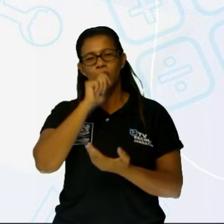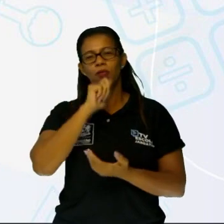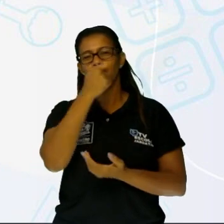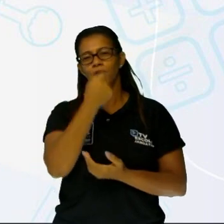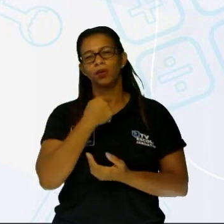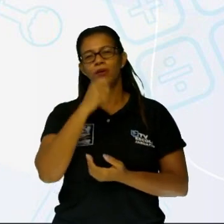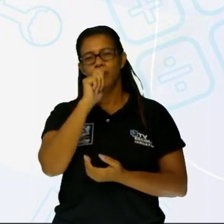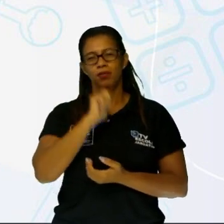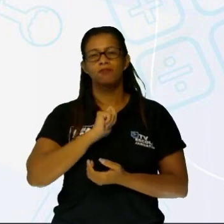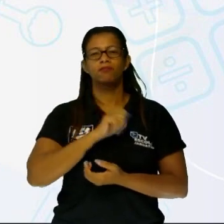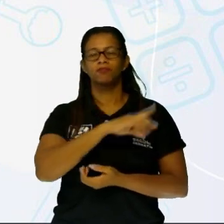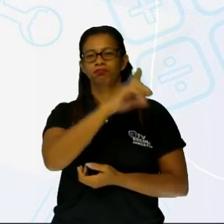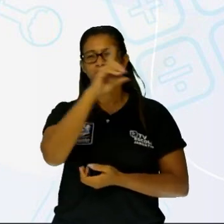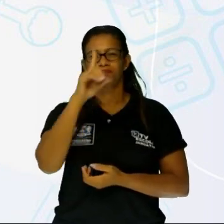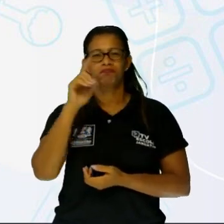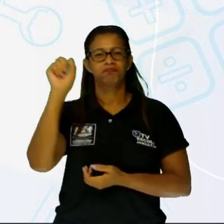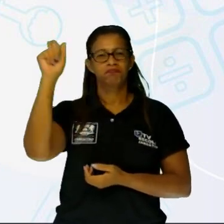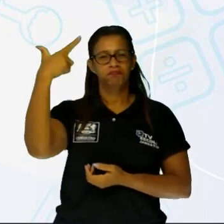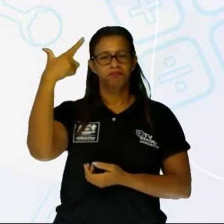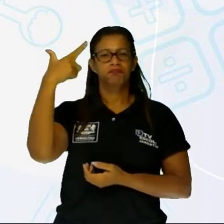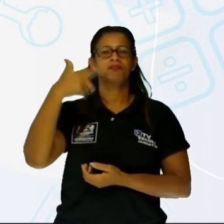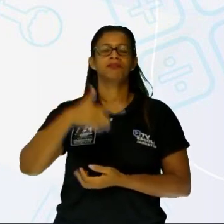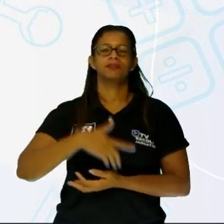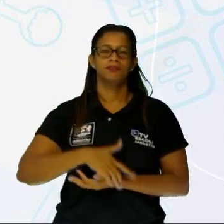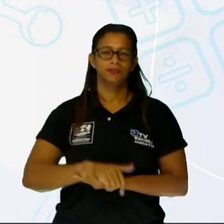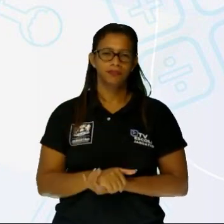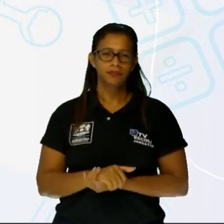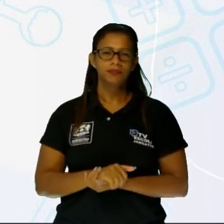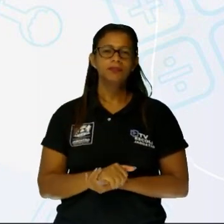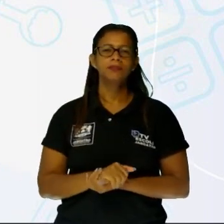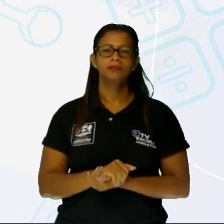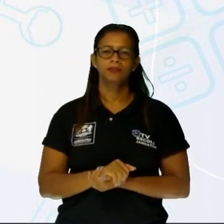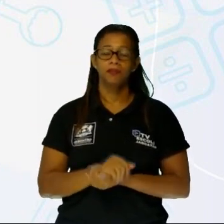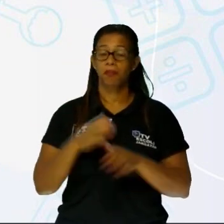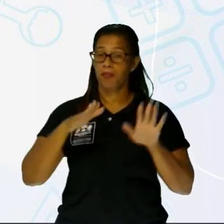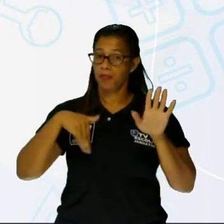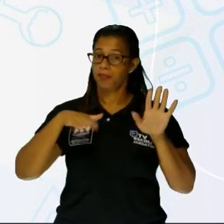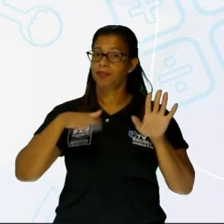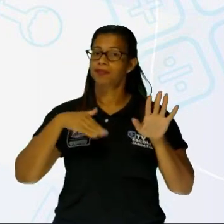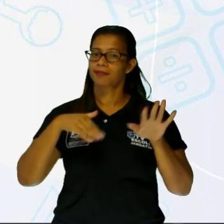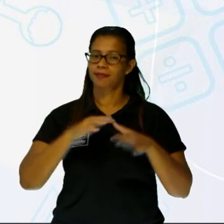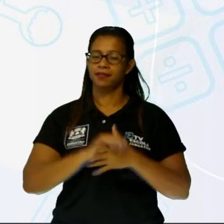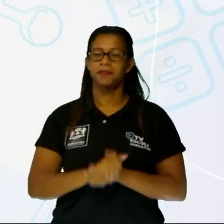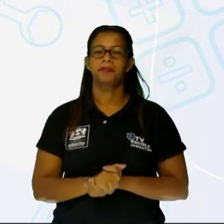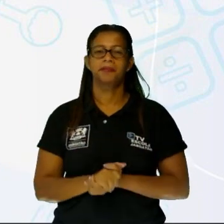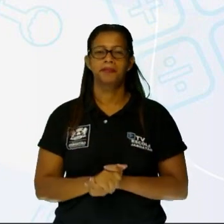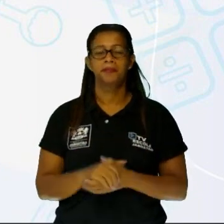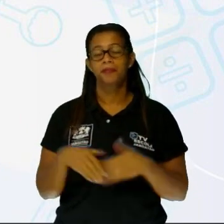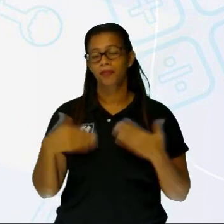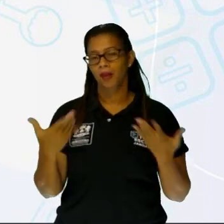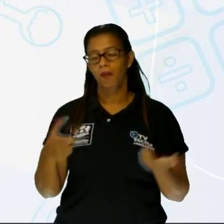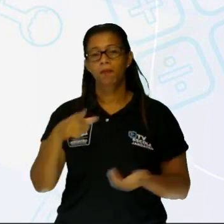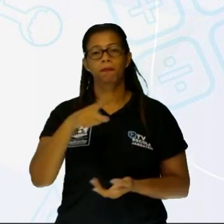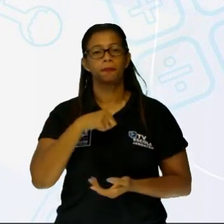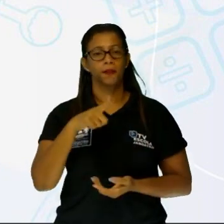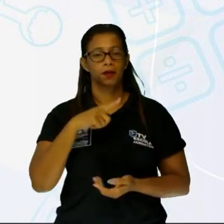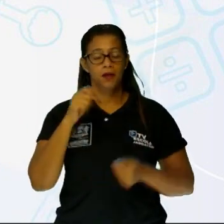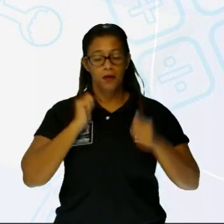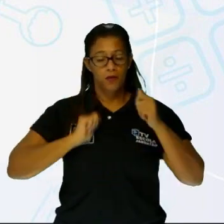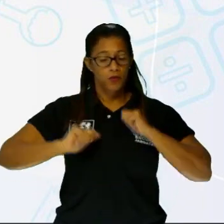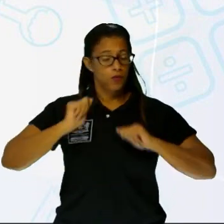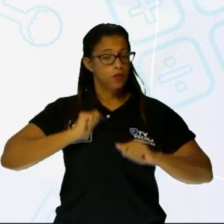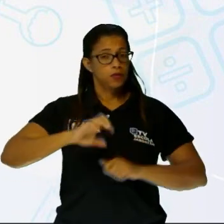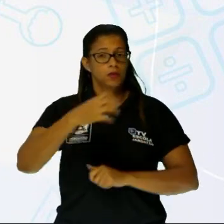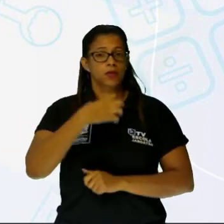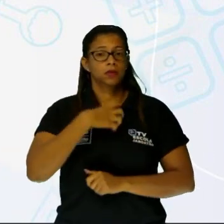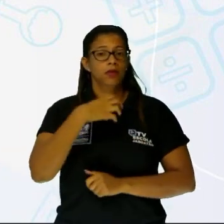nesse dia ensolarado, né? Principalmente na praia. Então, olha só, há uma expectativa toda em